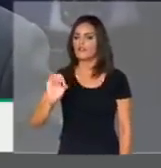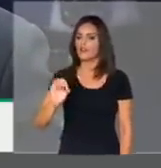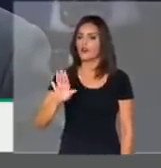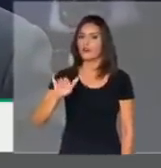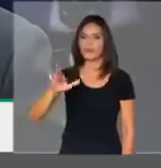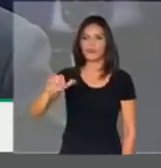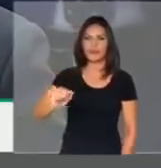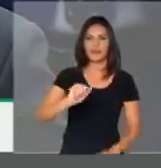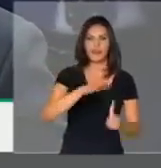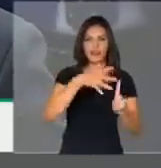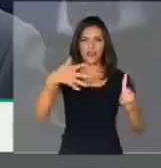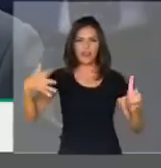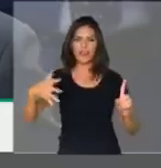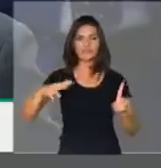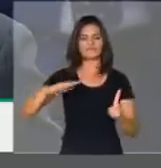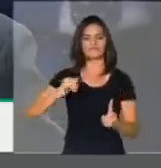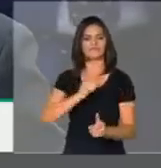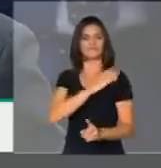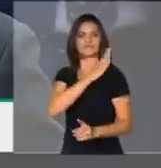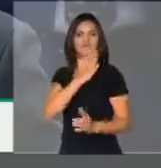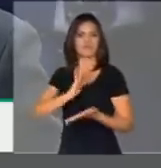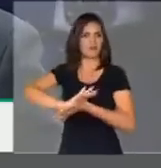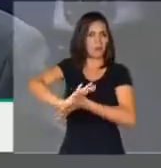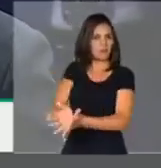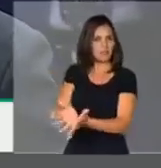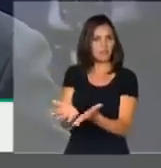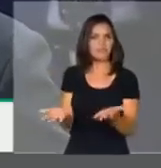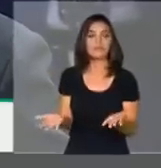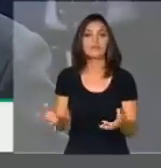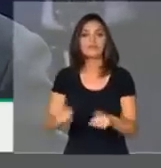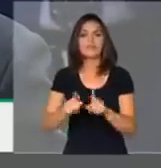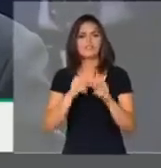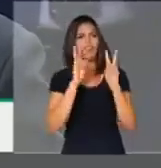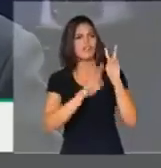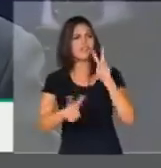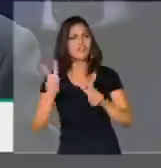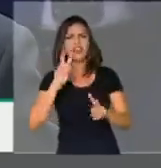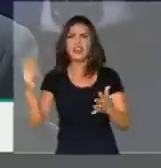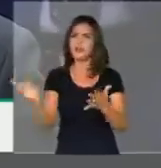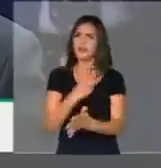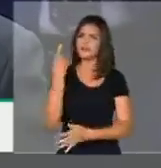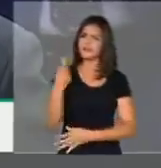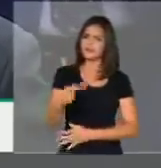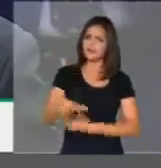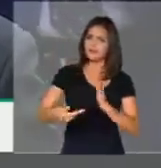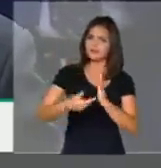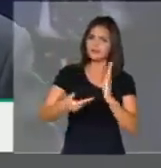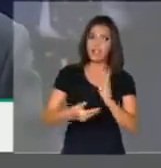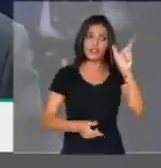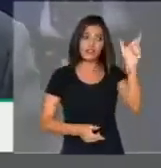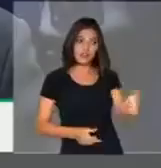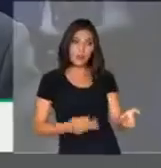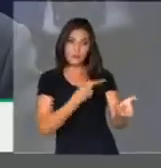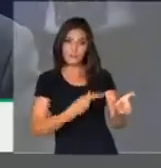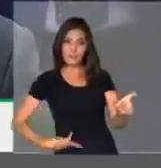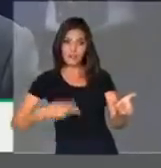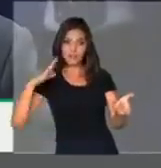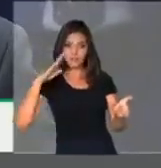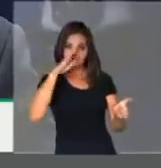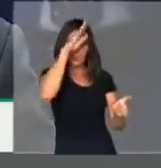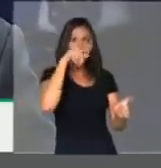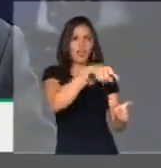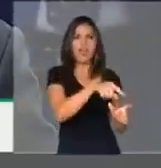humanidade, como tem se visto aqui nesta casa e como tem sido o atual presidente representante